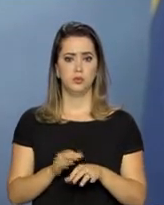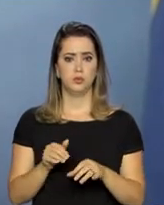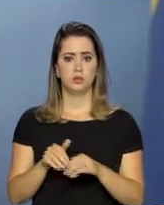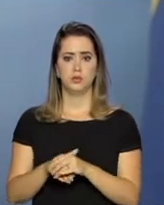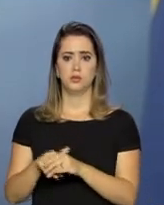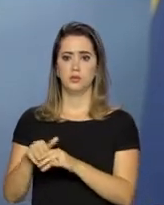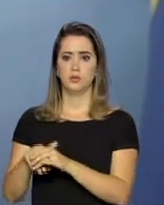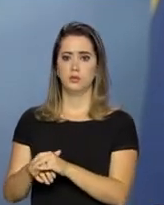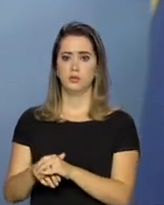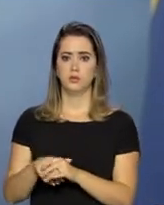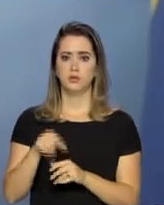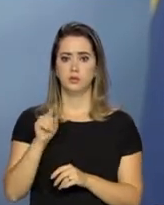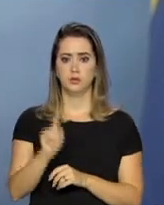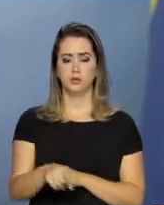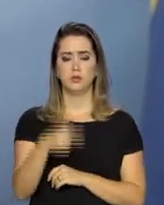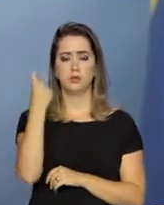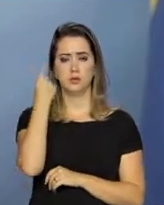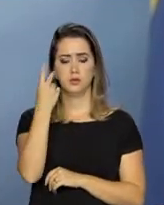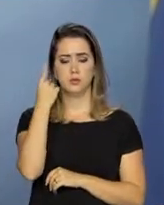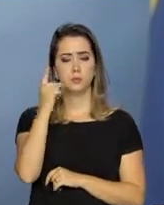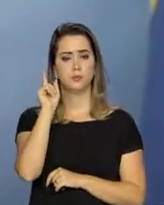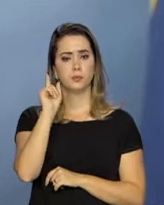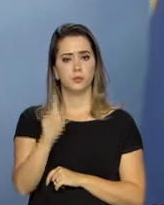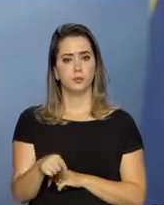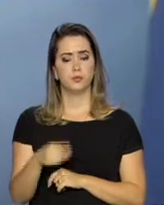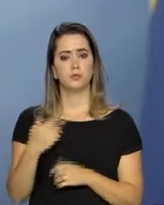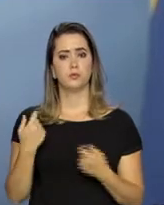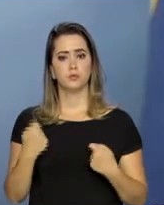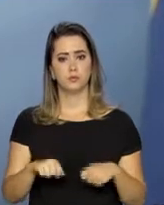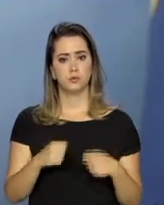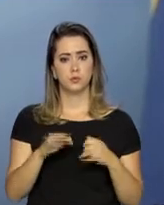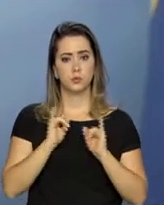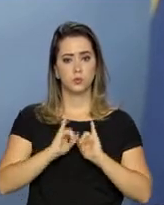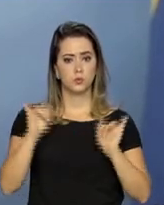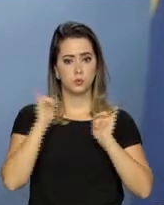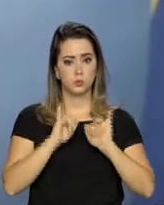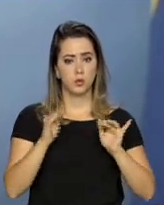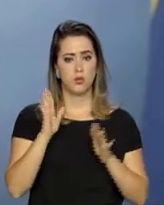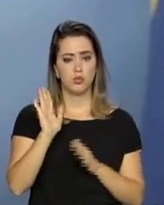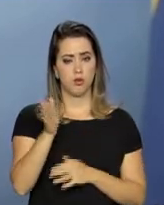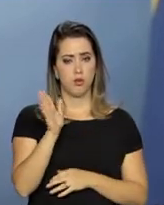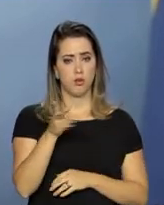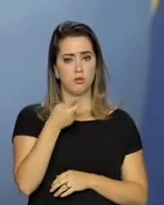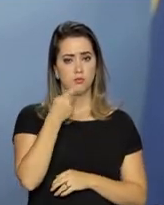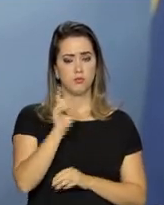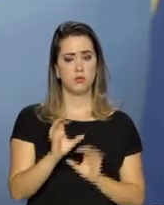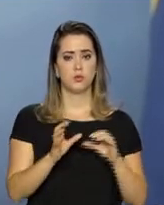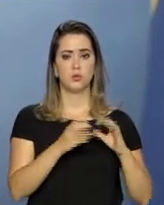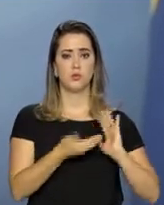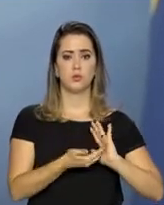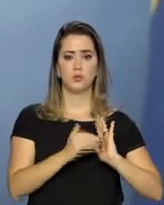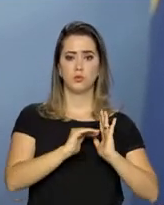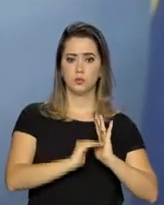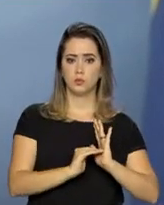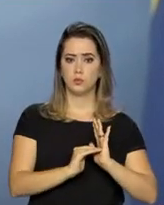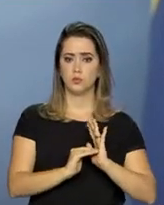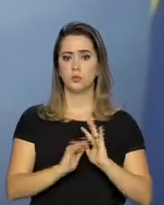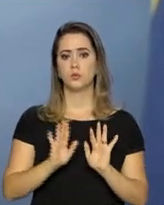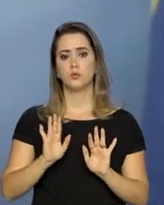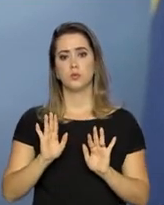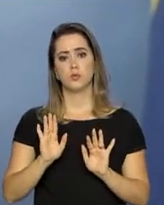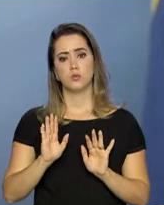votada naturalmente isto segundo avaliação das casas legislativas